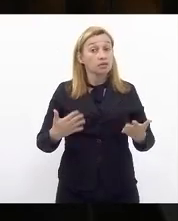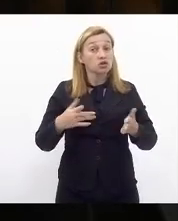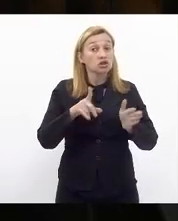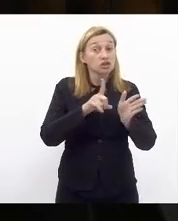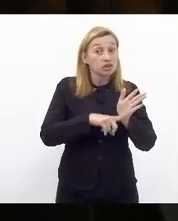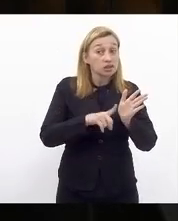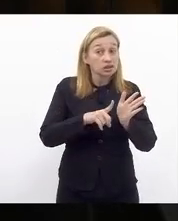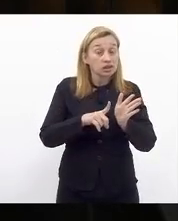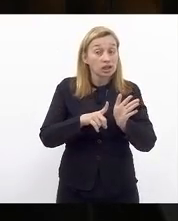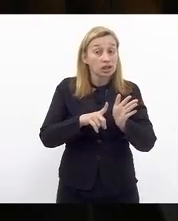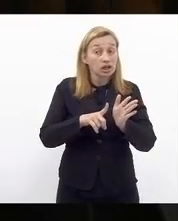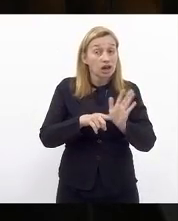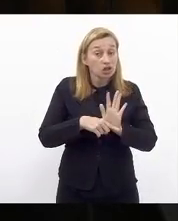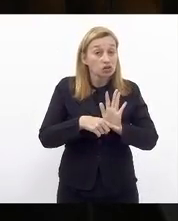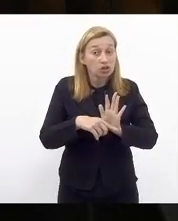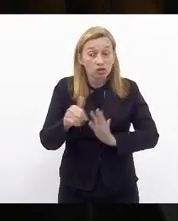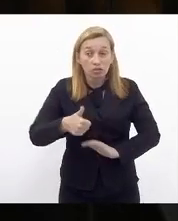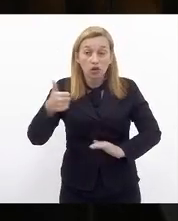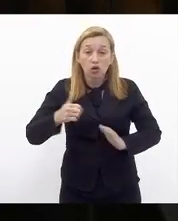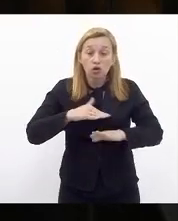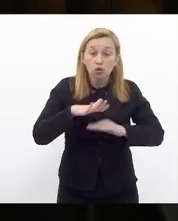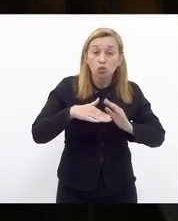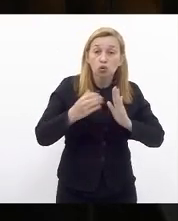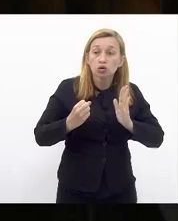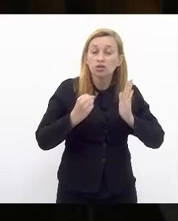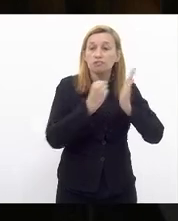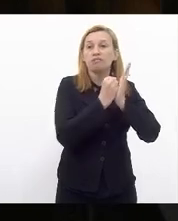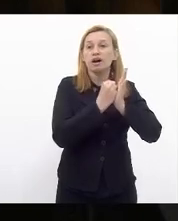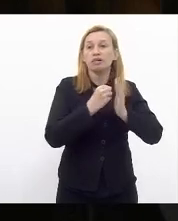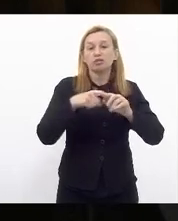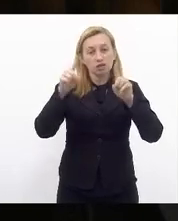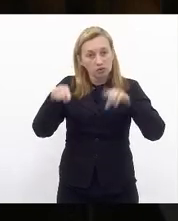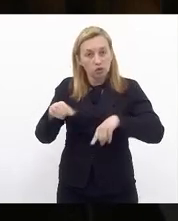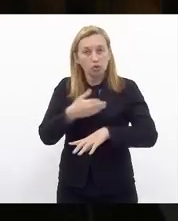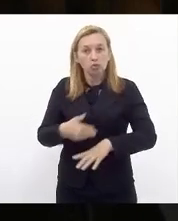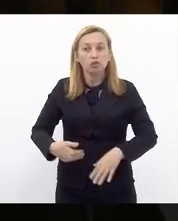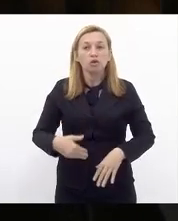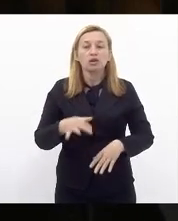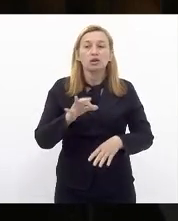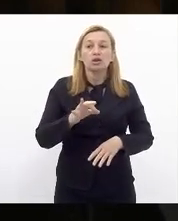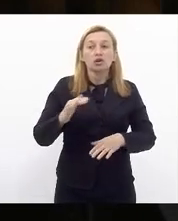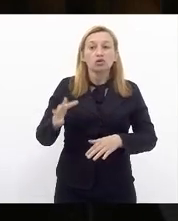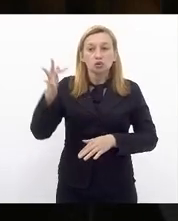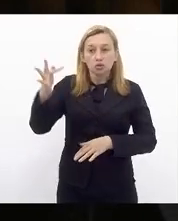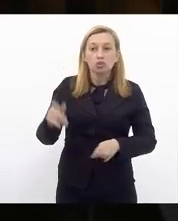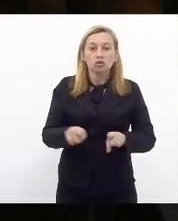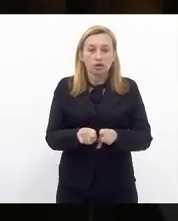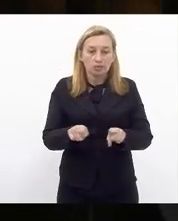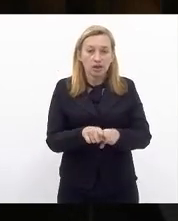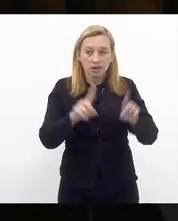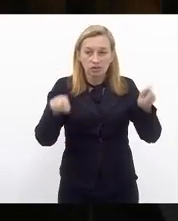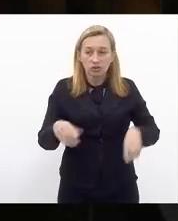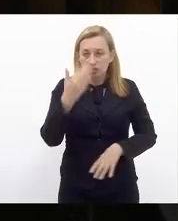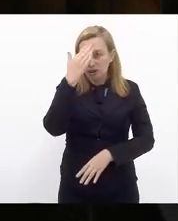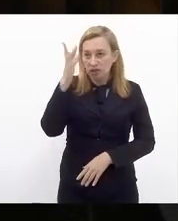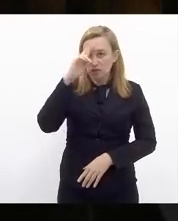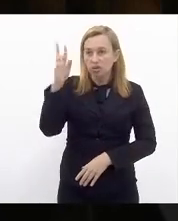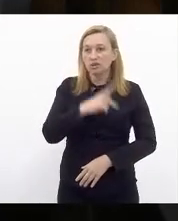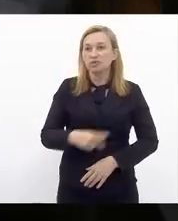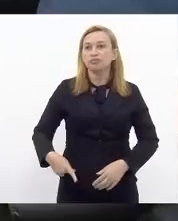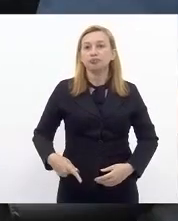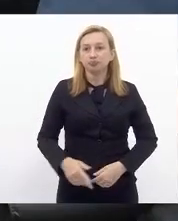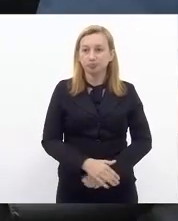por Demais todos os impactos para os servidores inclusive para os futuros servidores Obrigado